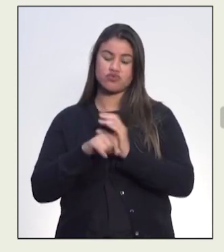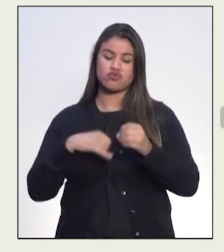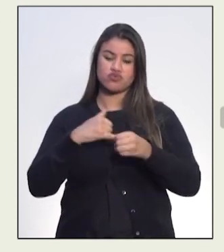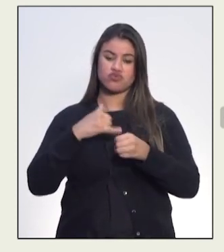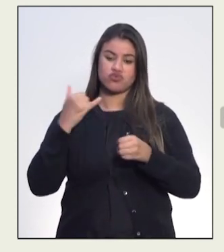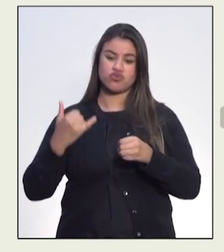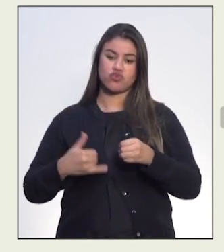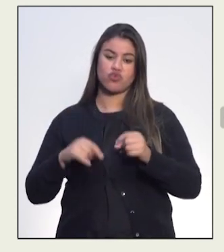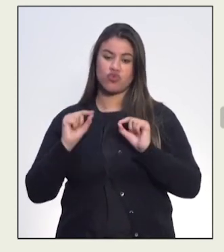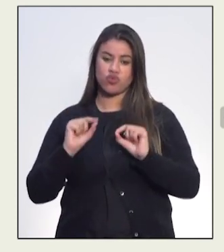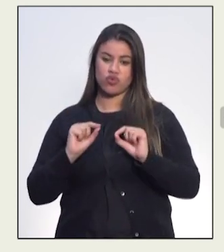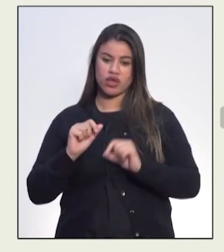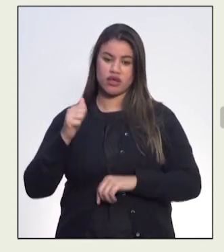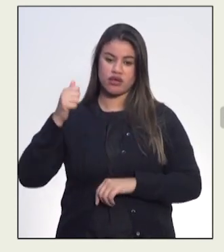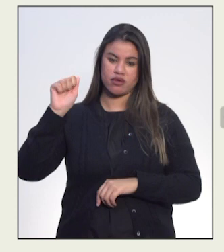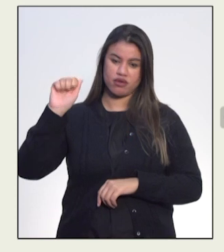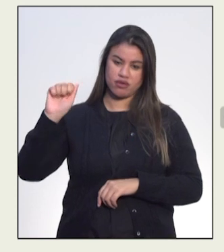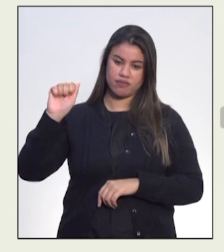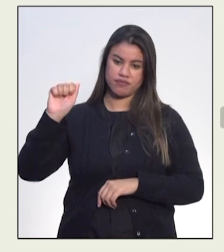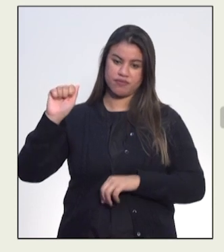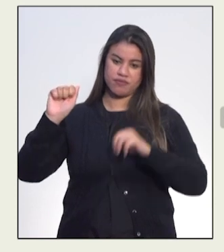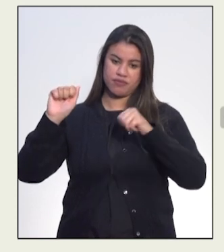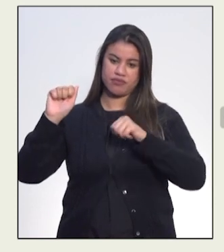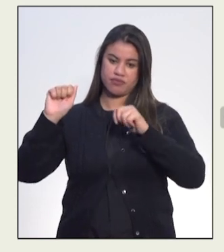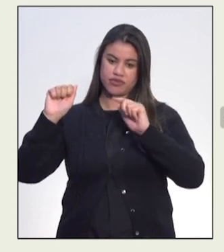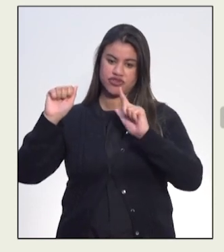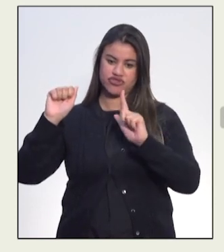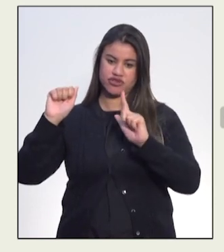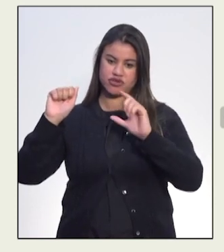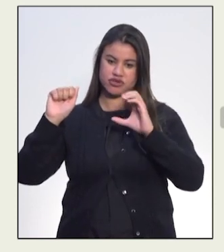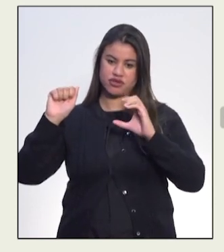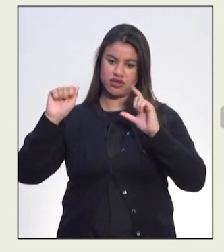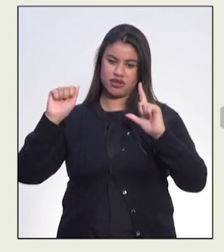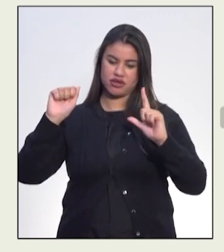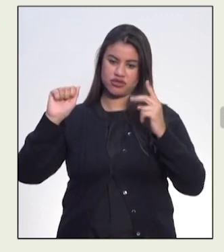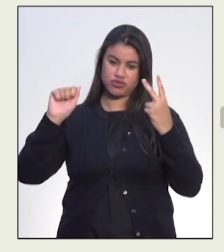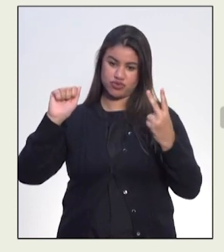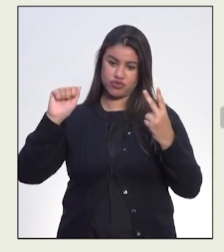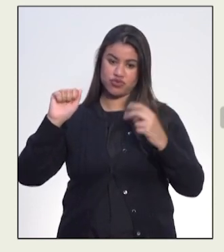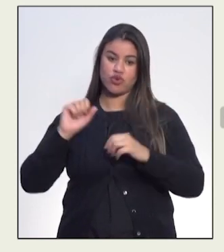iônico. A, MgCl2 ou o